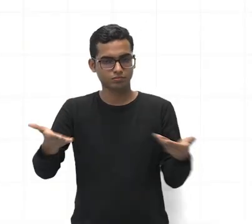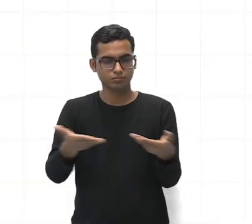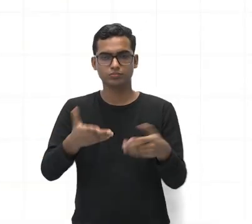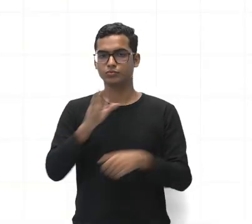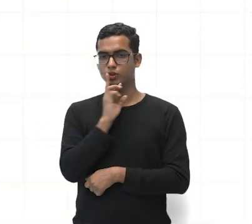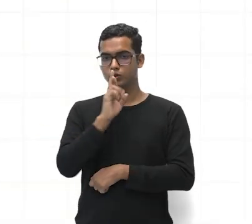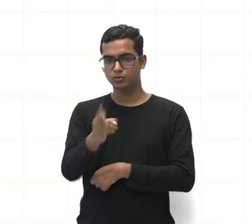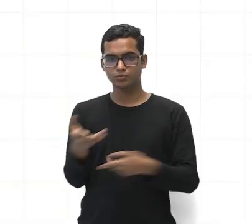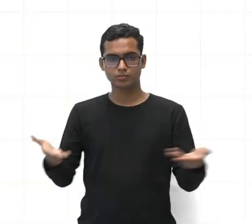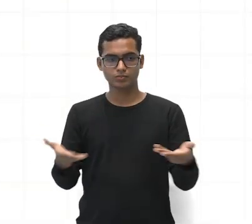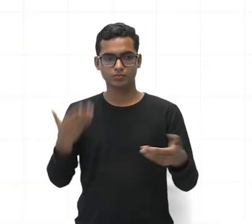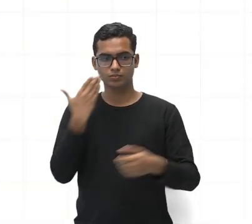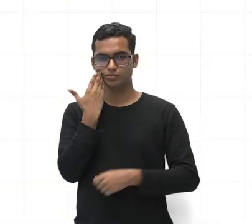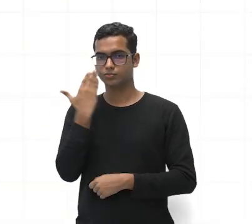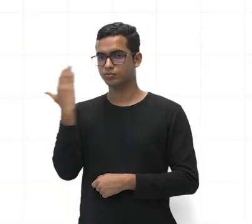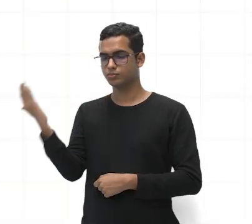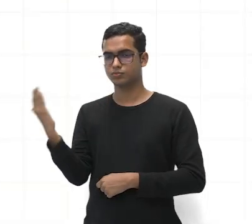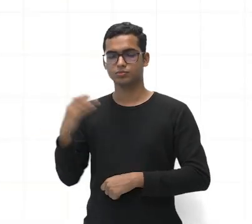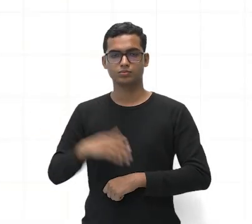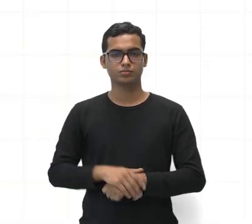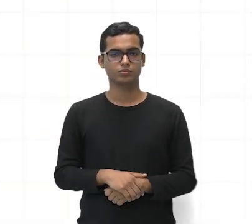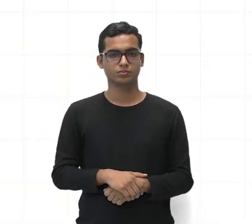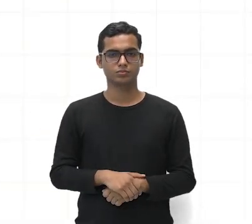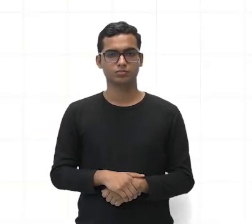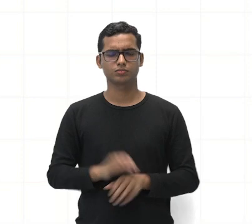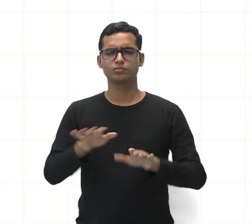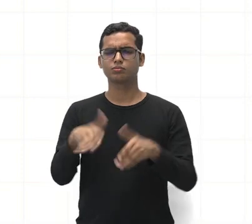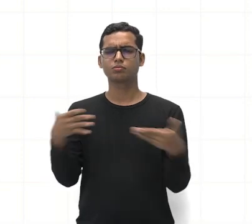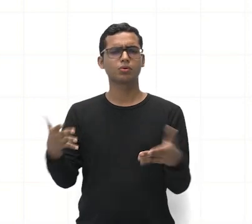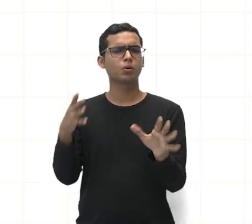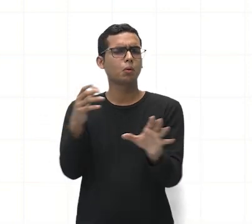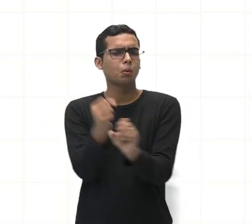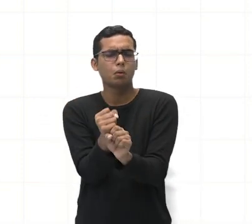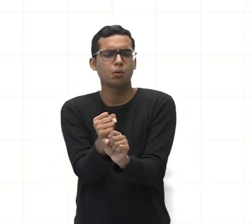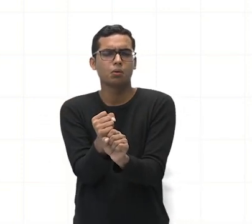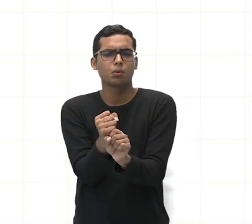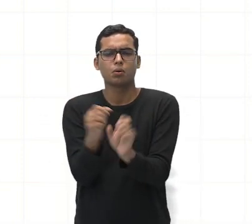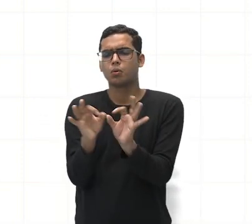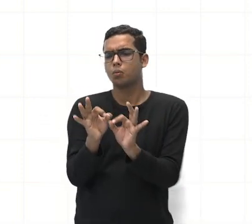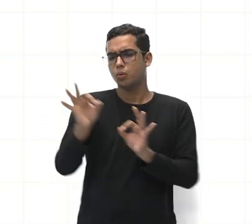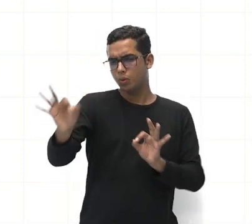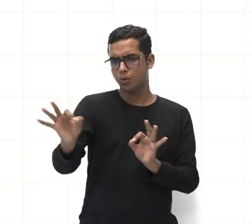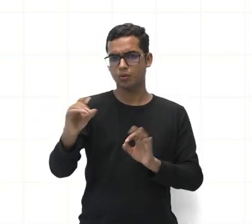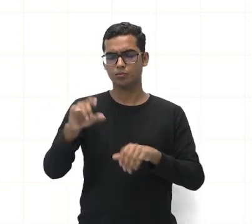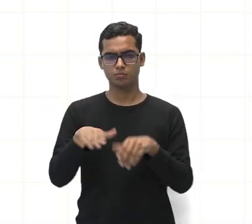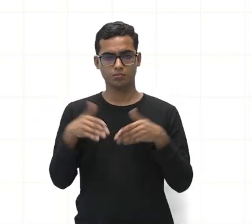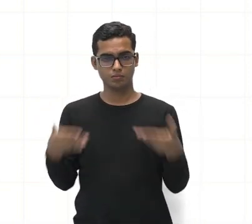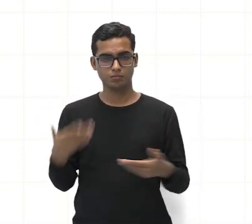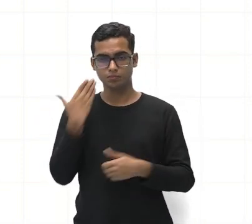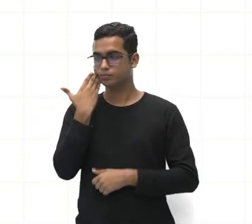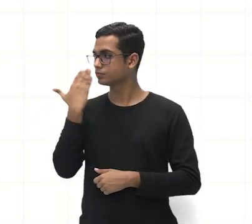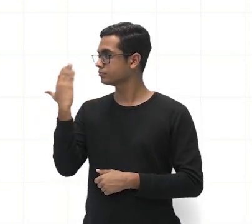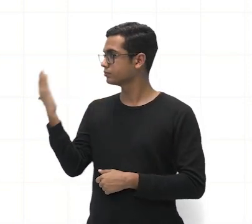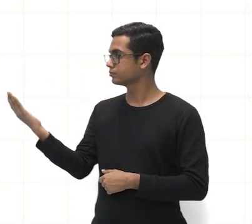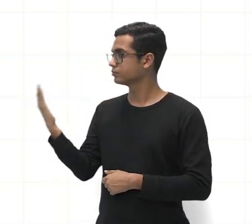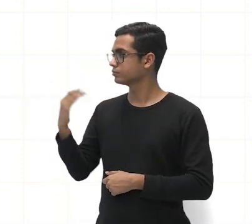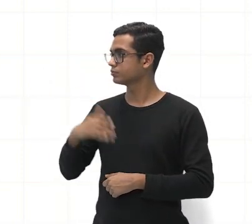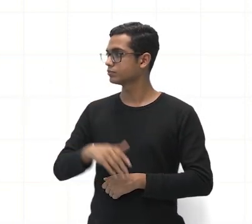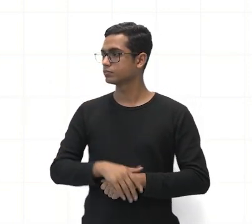resolver então essa situação? Qual a distância total da jornada, hein? Então, pessoal, nós temos aqui a seguinte situação. Nós temos,